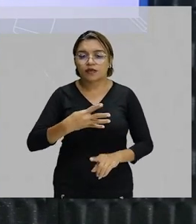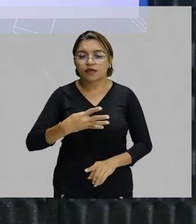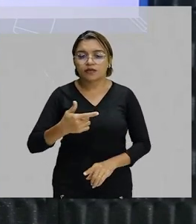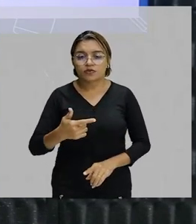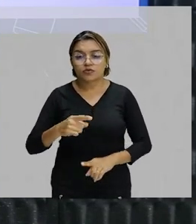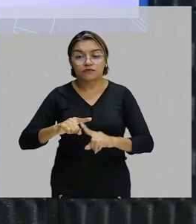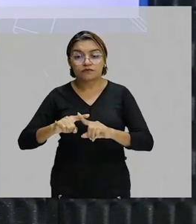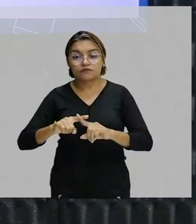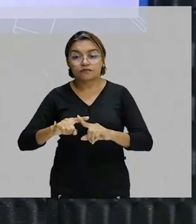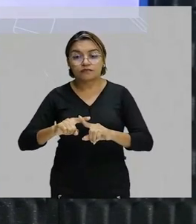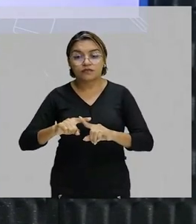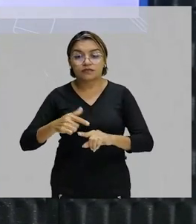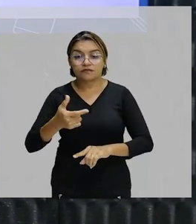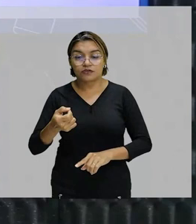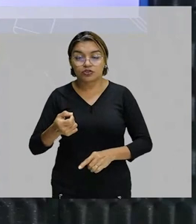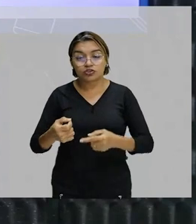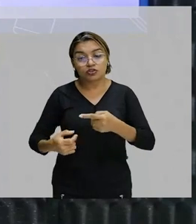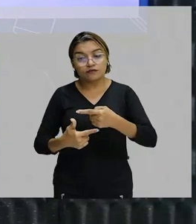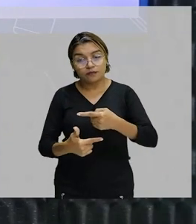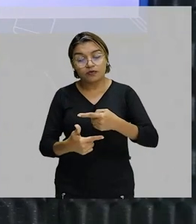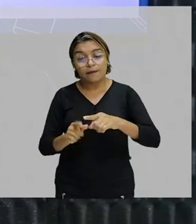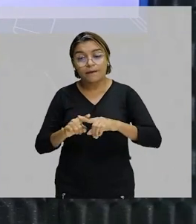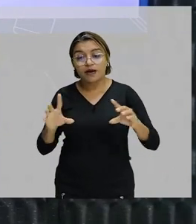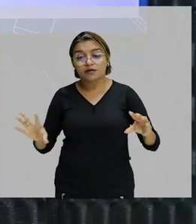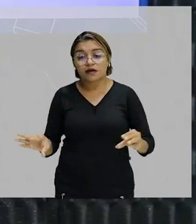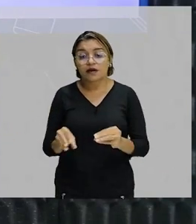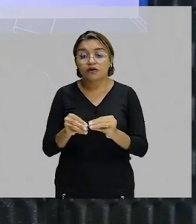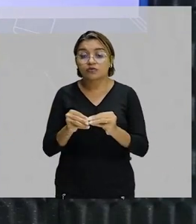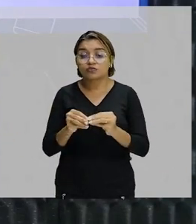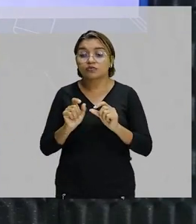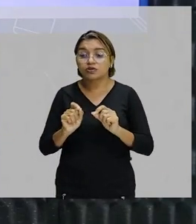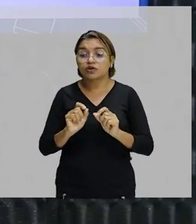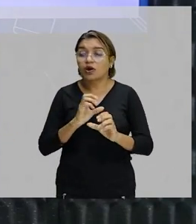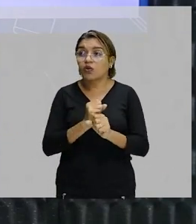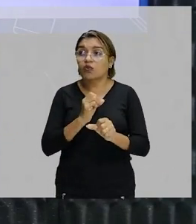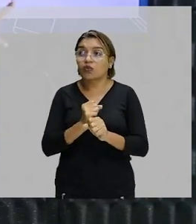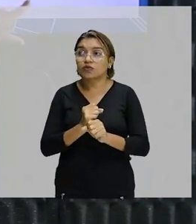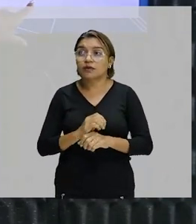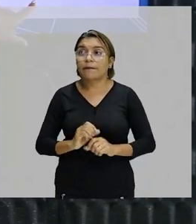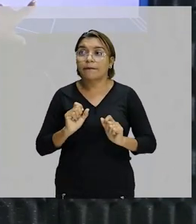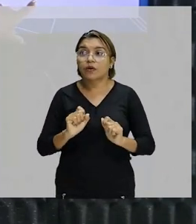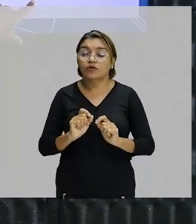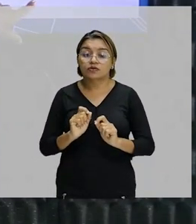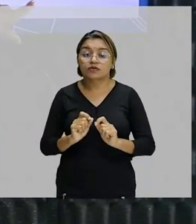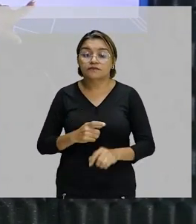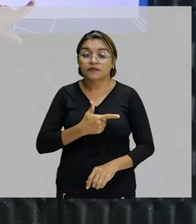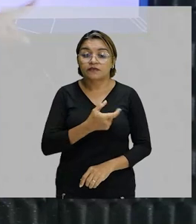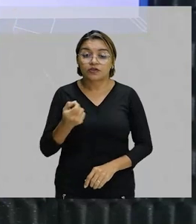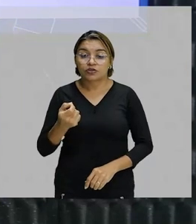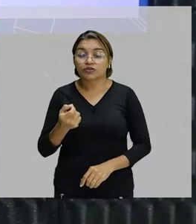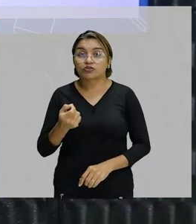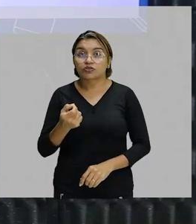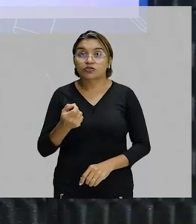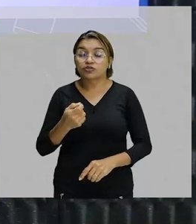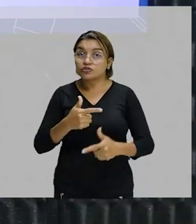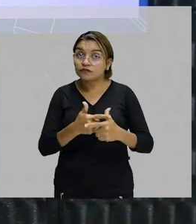div por 2 mas para reduzir a minha conta eu já posso fazer aqui ó 20 div por 2 que deu 10 e isso